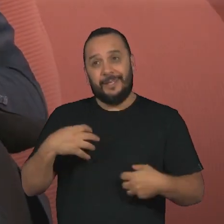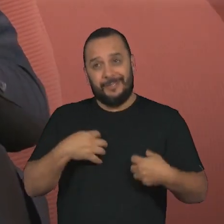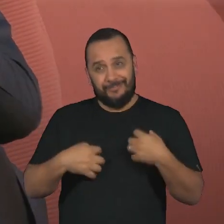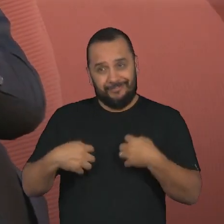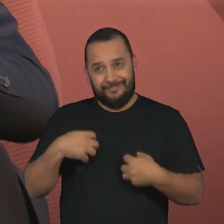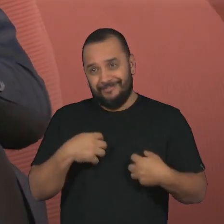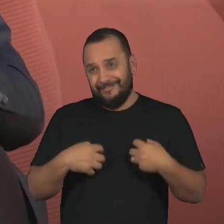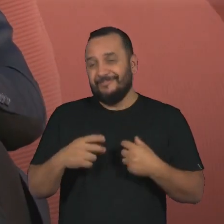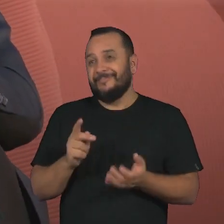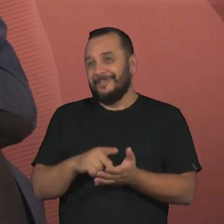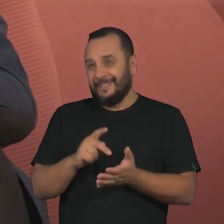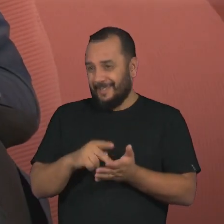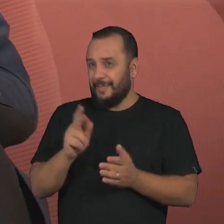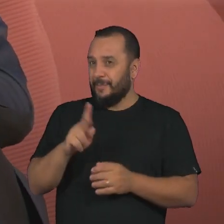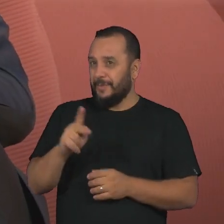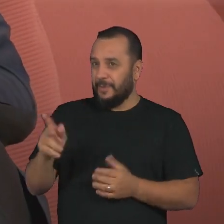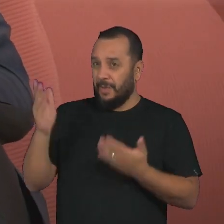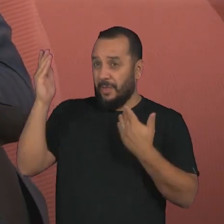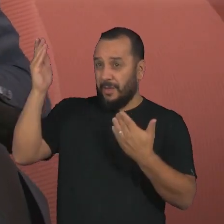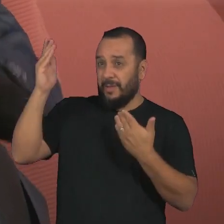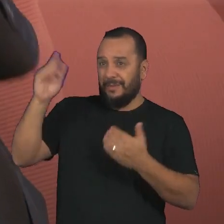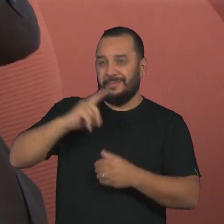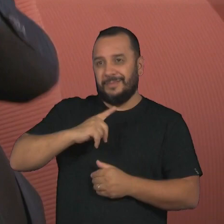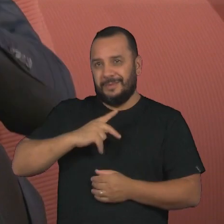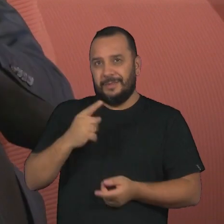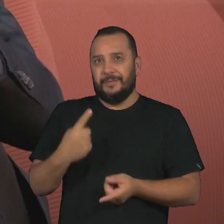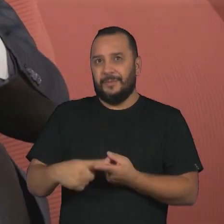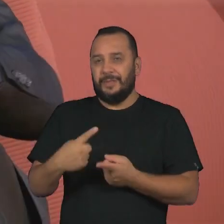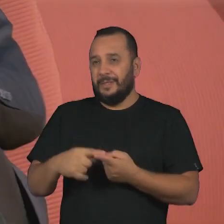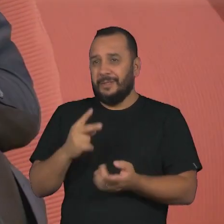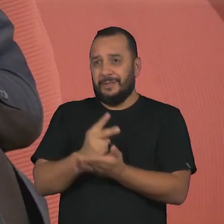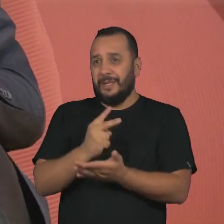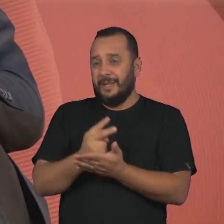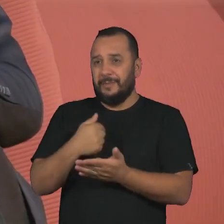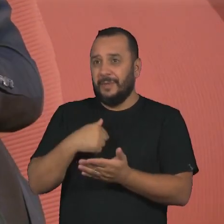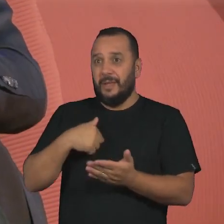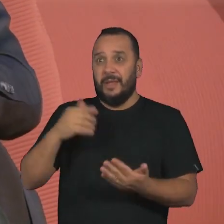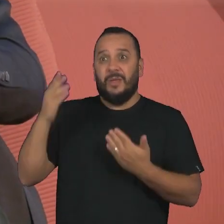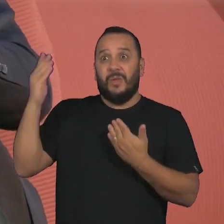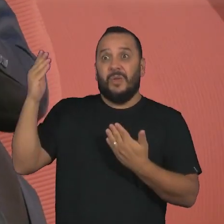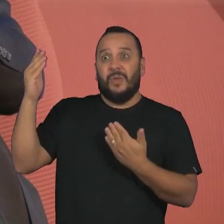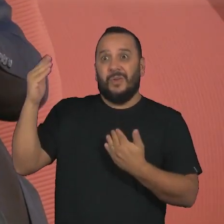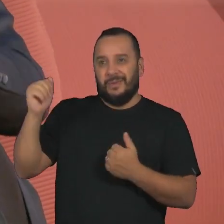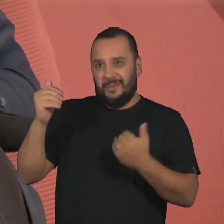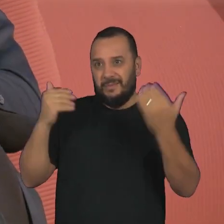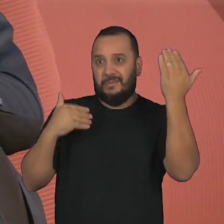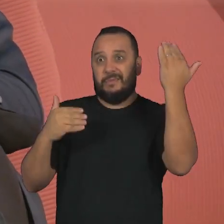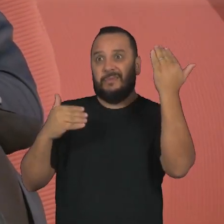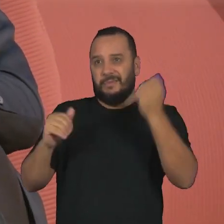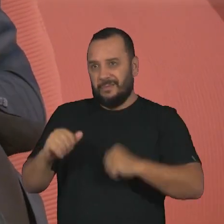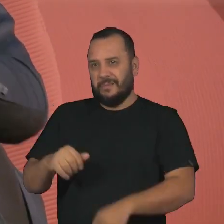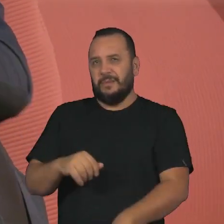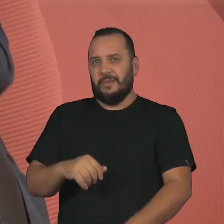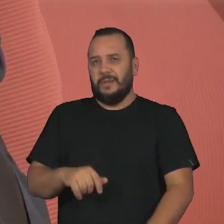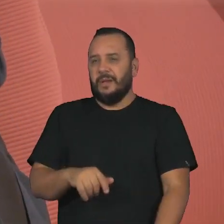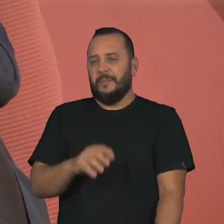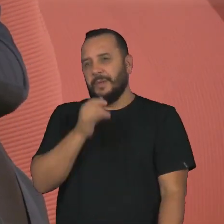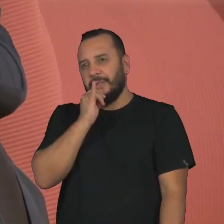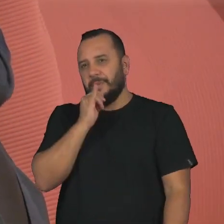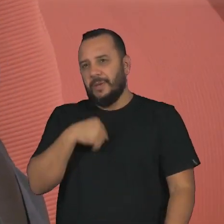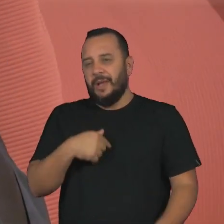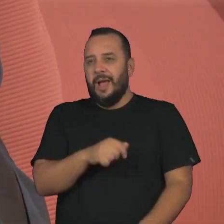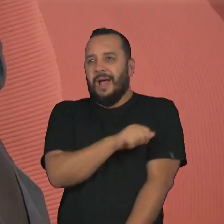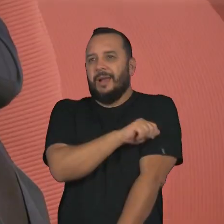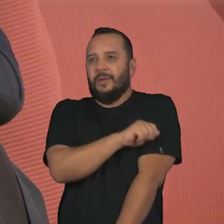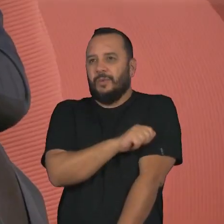assim, veio um pouco a desconfiança. É engraçado que a gente sempre desconfia, ao invés de confiar. Né? Então, os alunos vão jogar